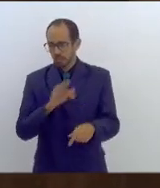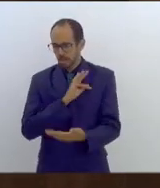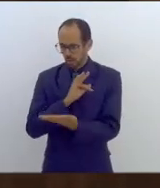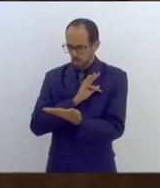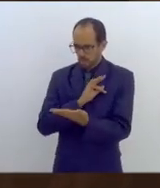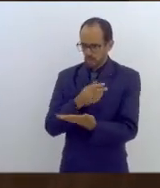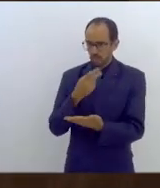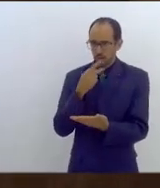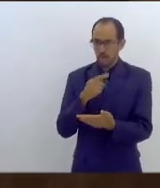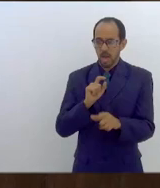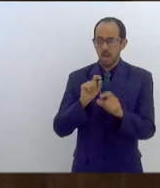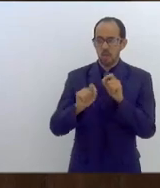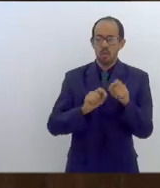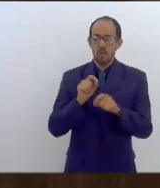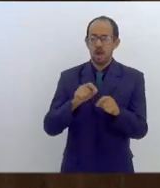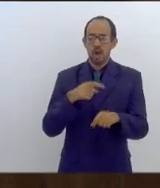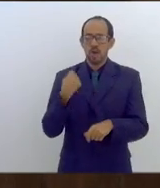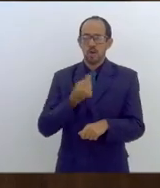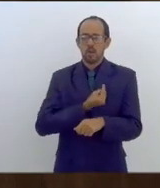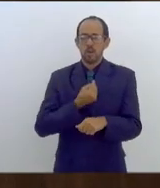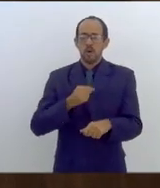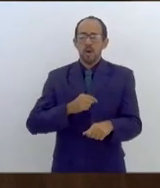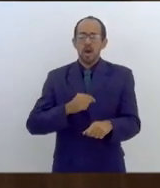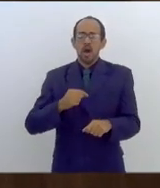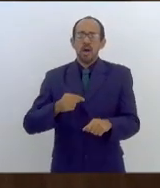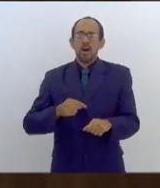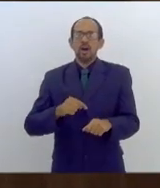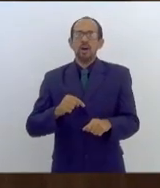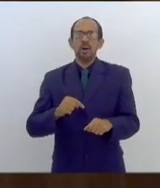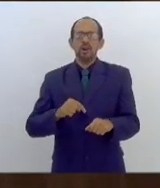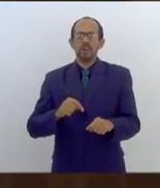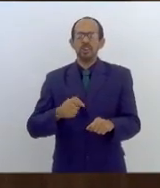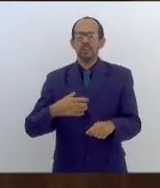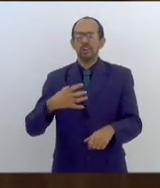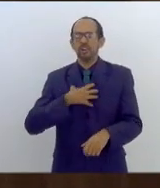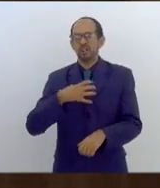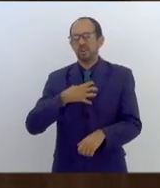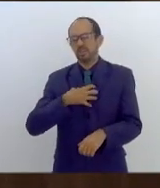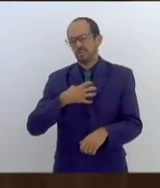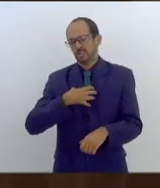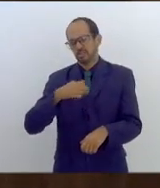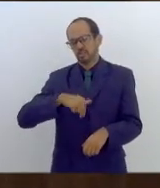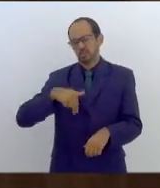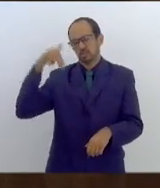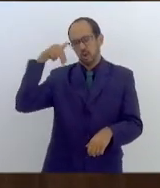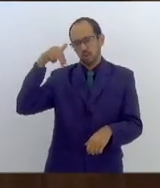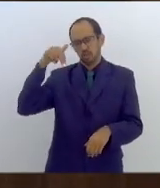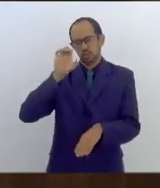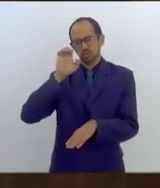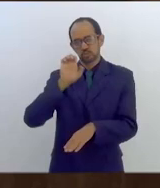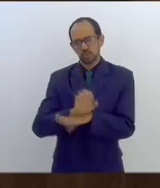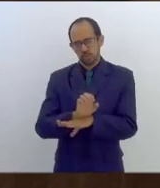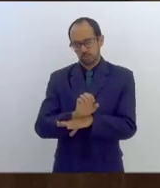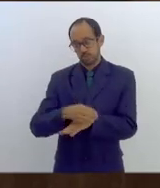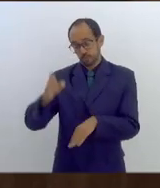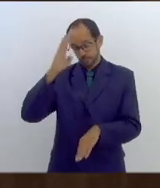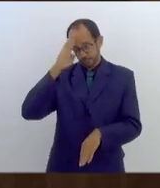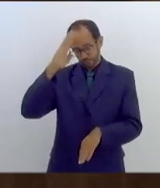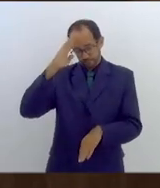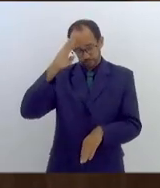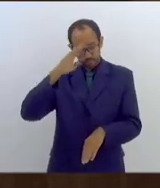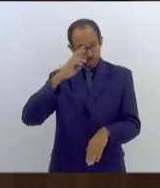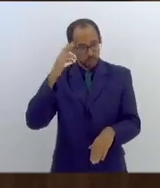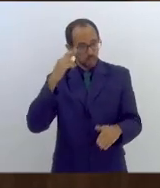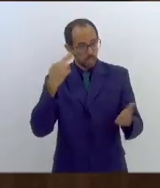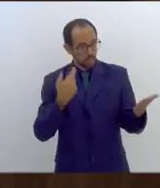dizer da nossa palavra aqui de solidariedade com a região norte do estado, principalmente, Renata,